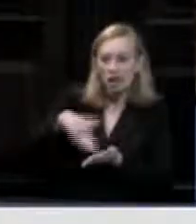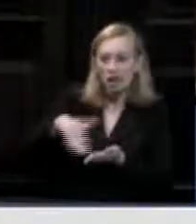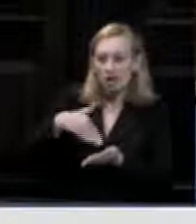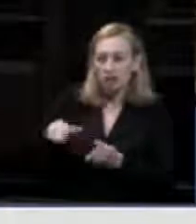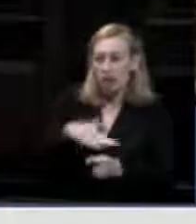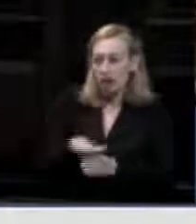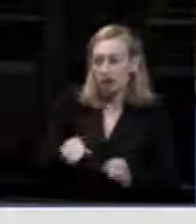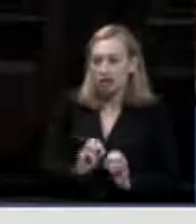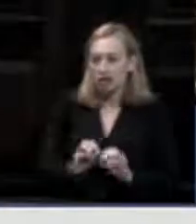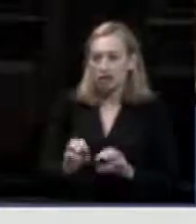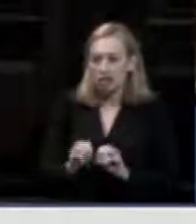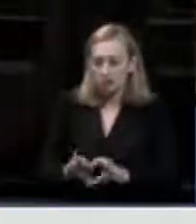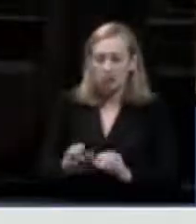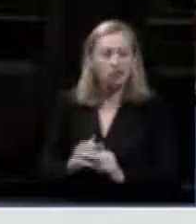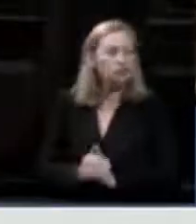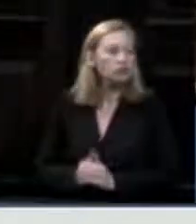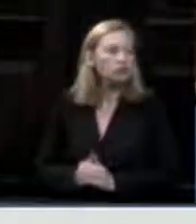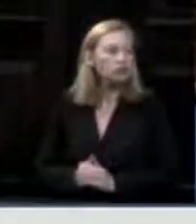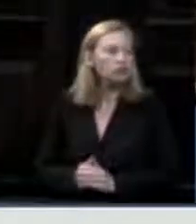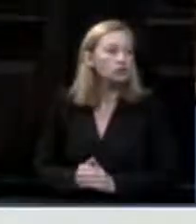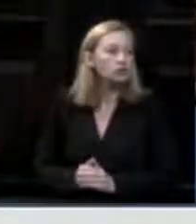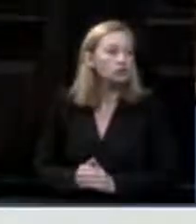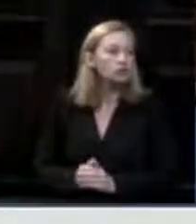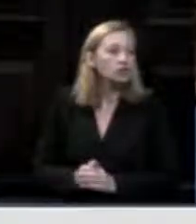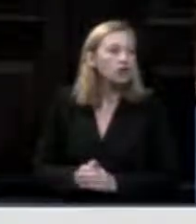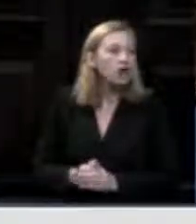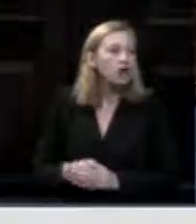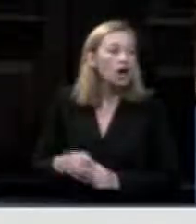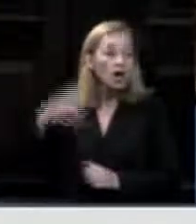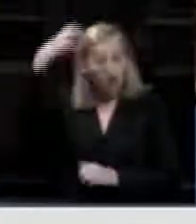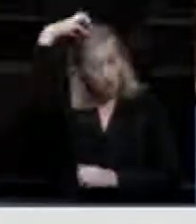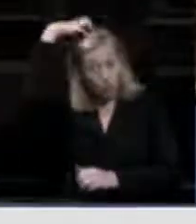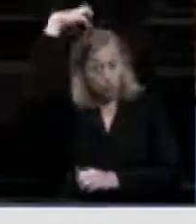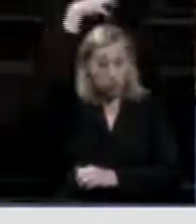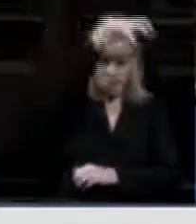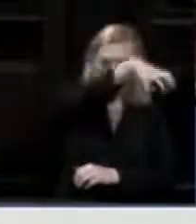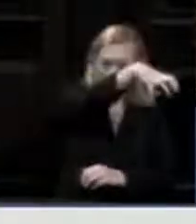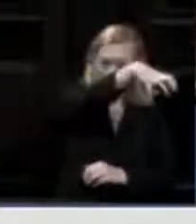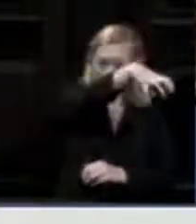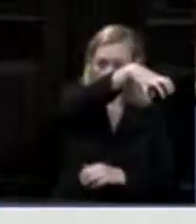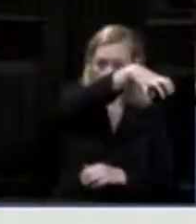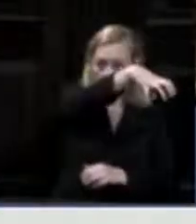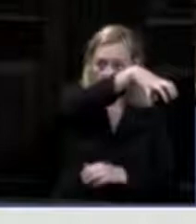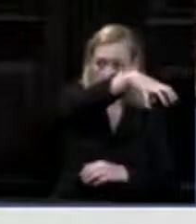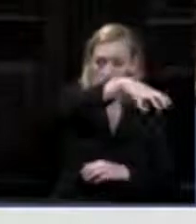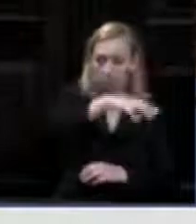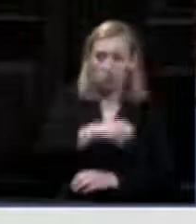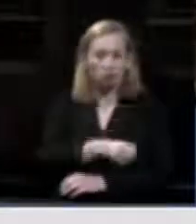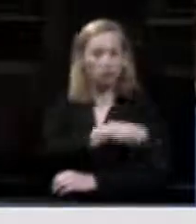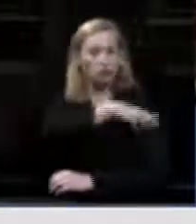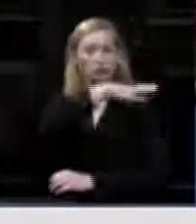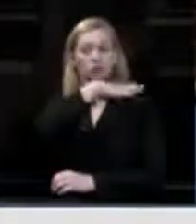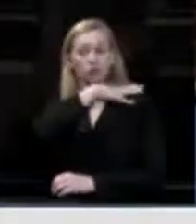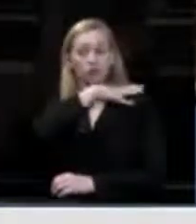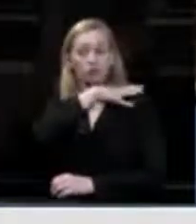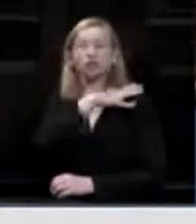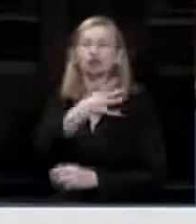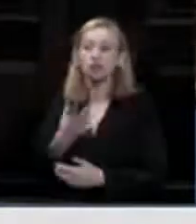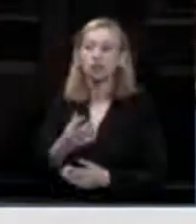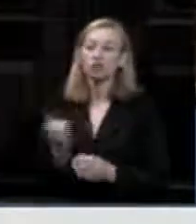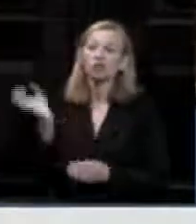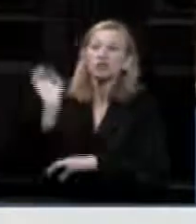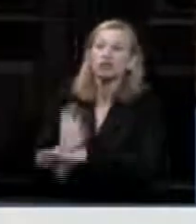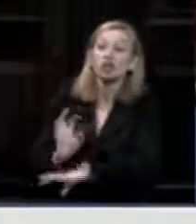Educação, Wagner Victer, que colocou a culpa nos péssimos índices do terceiro ano do ensino médio do Estado do Rio de